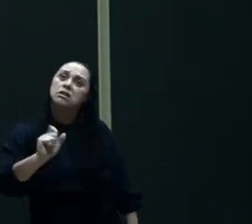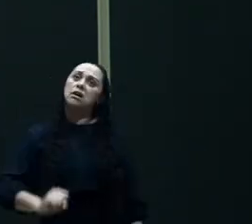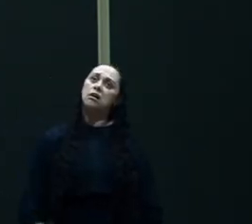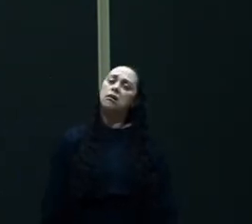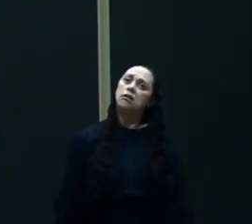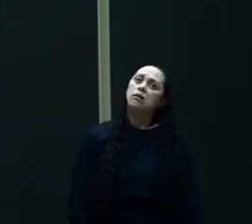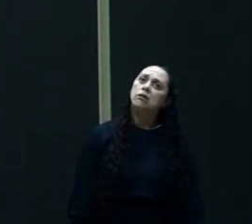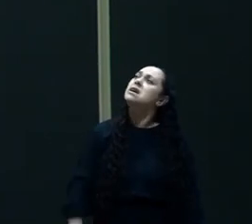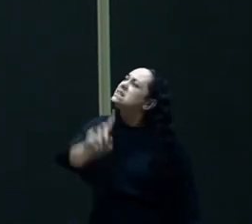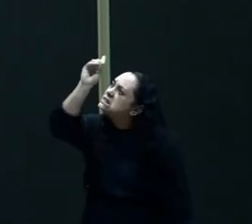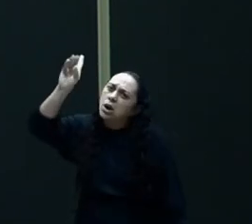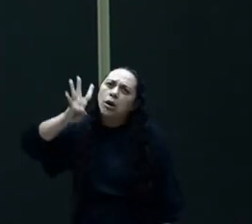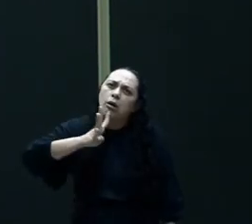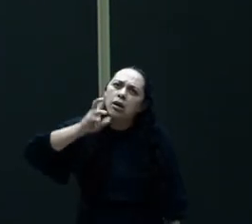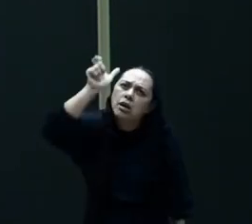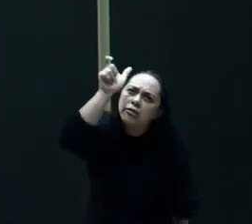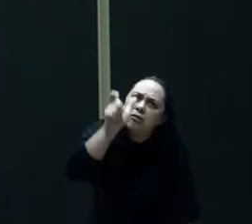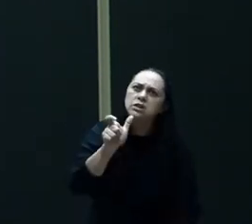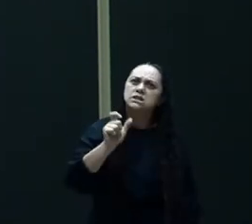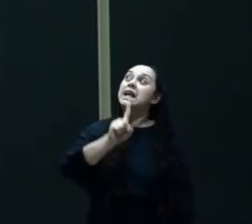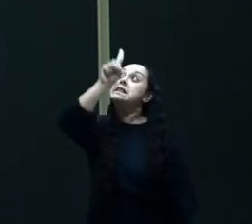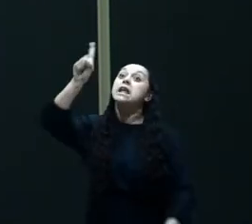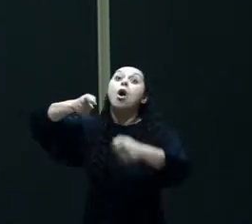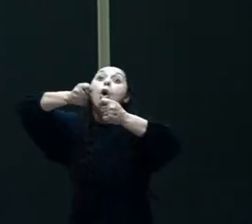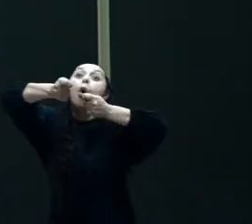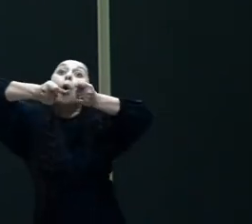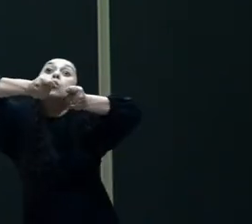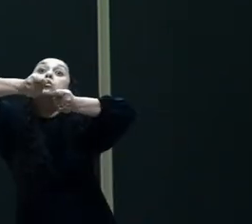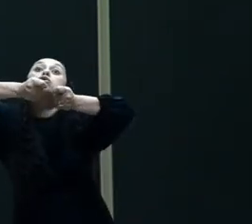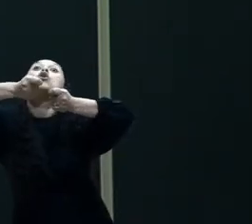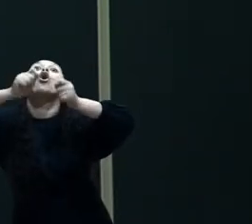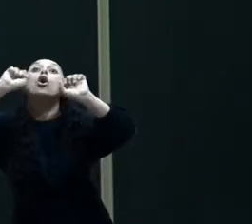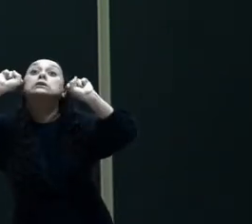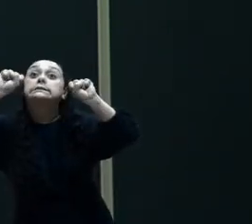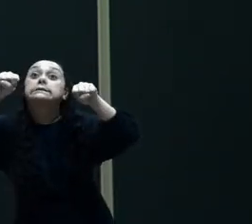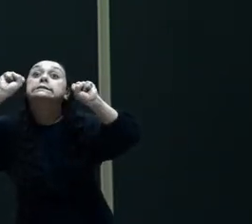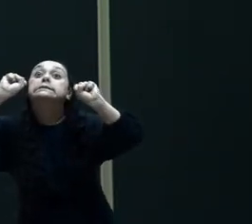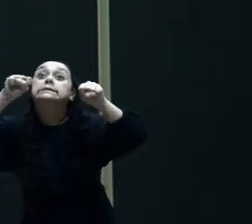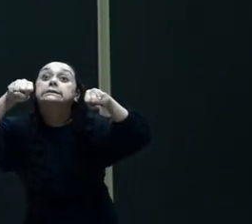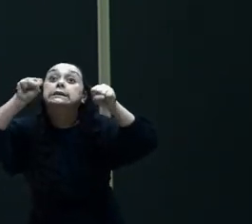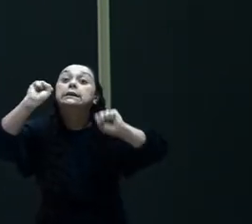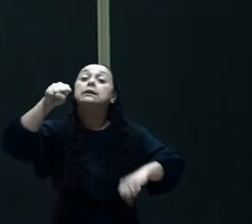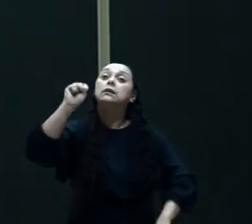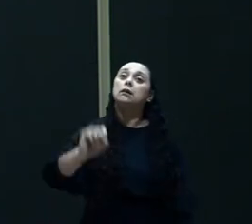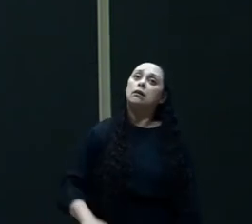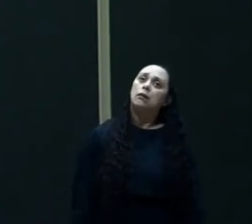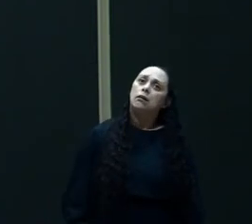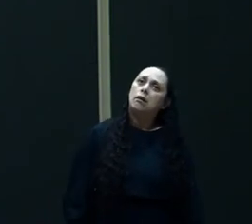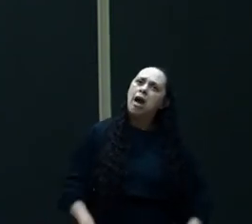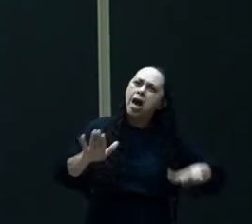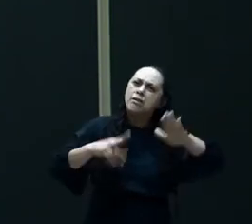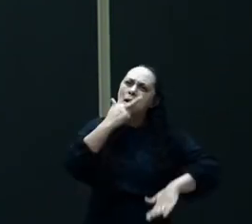do controle desse Deus não tá Pode parecer para você Mas Deus tem o